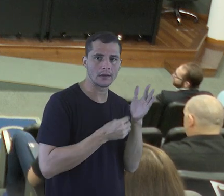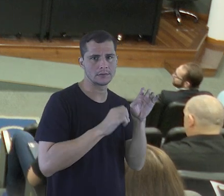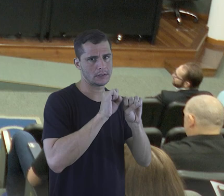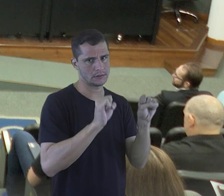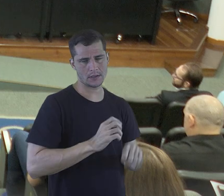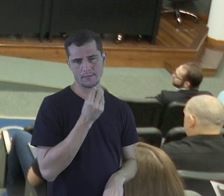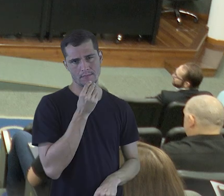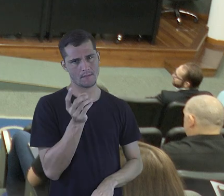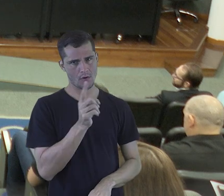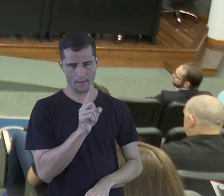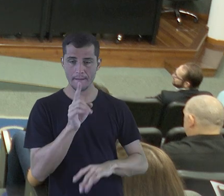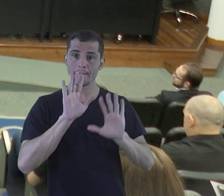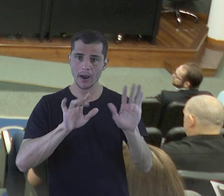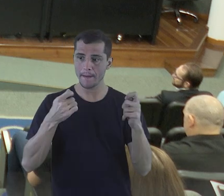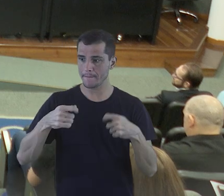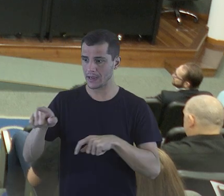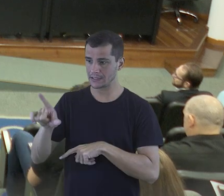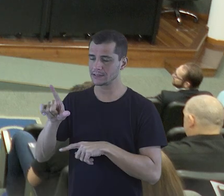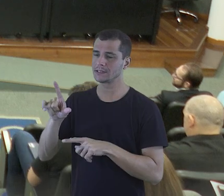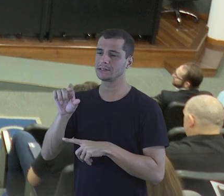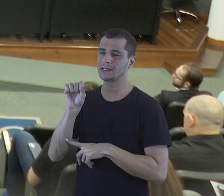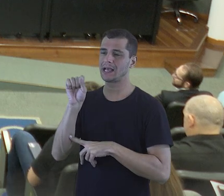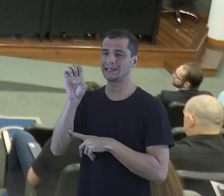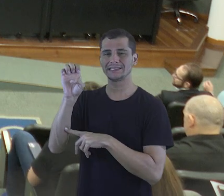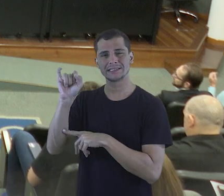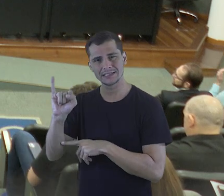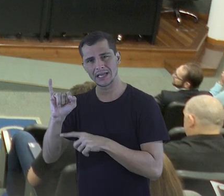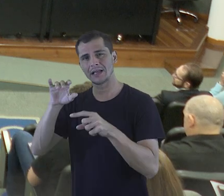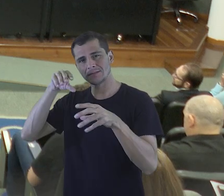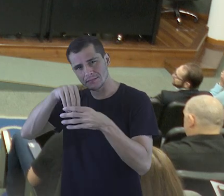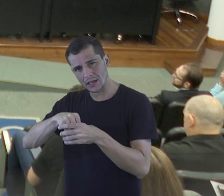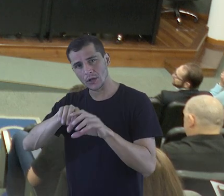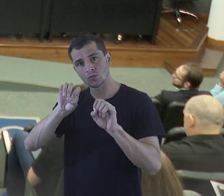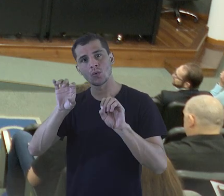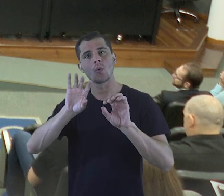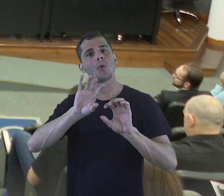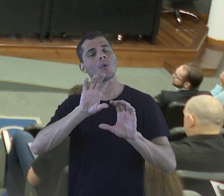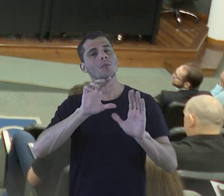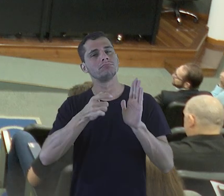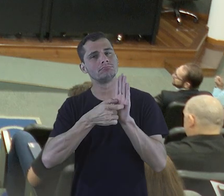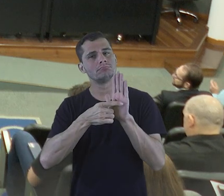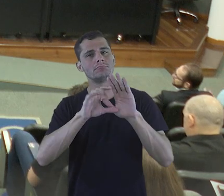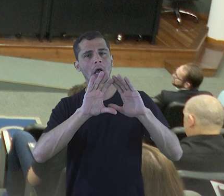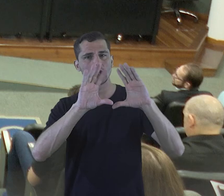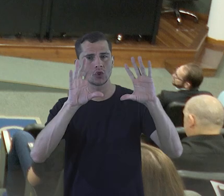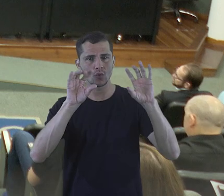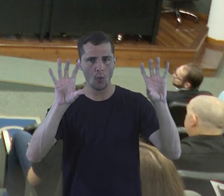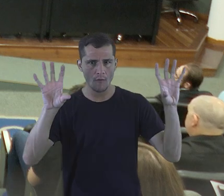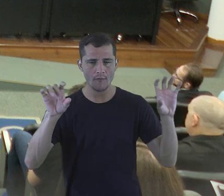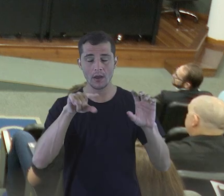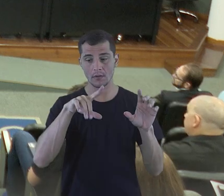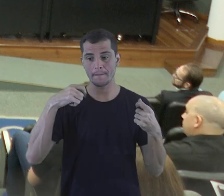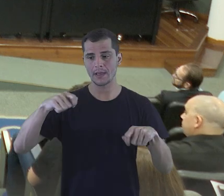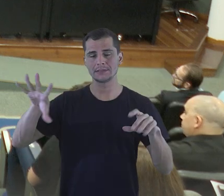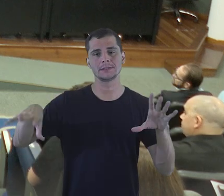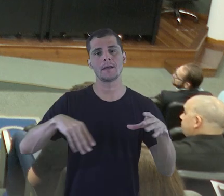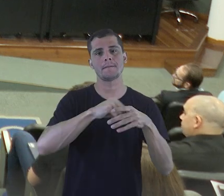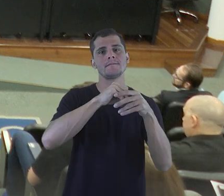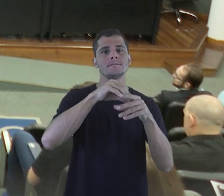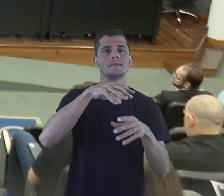o sistema em relação a isso mas para você lançar no seio para você lançar na nuvem você tem que ter esses requisitos preenchidos